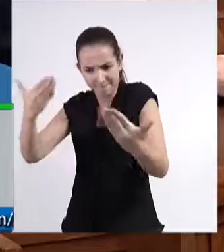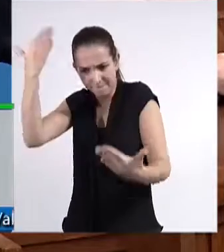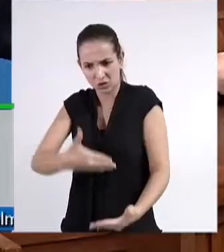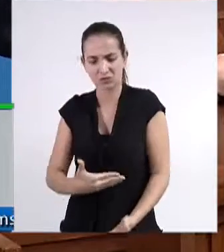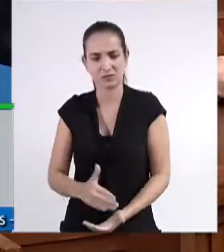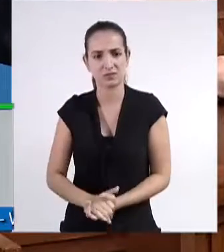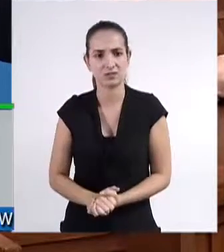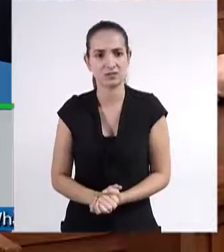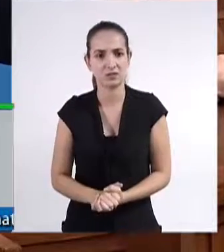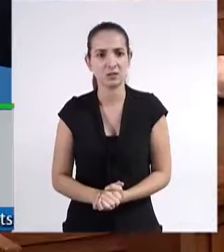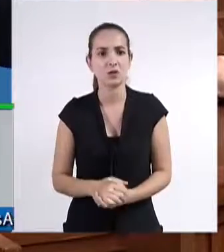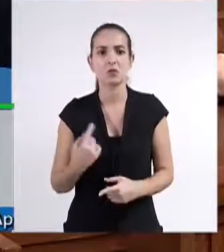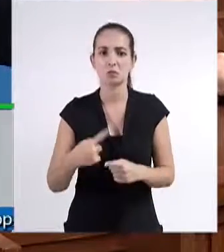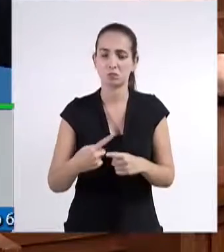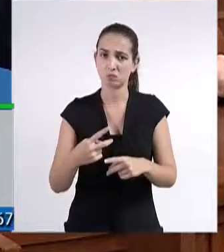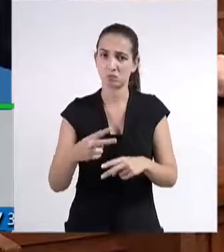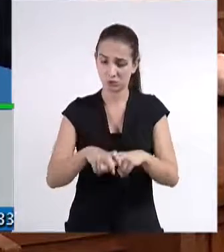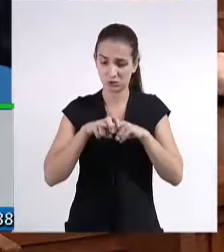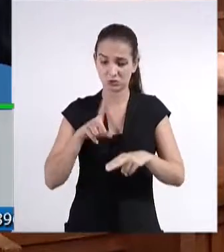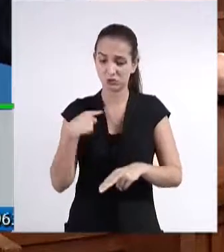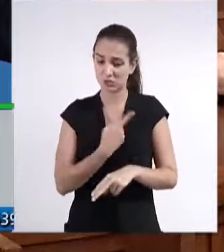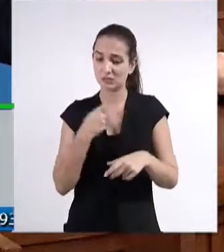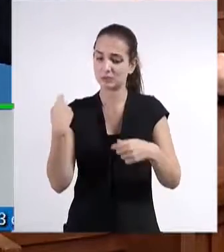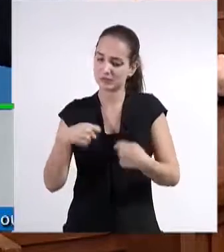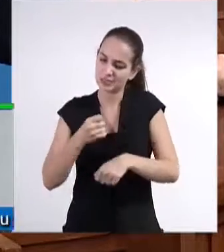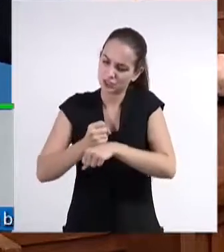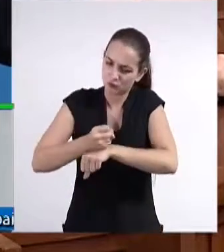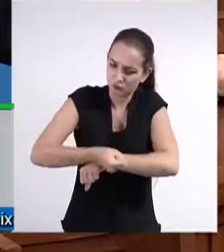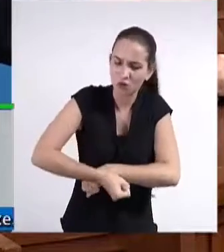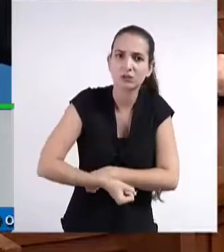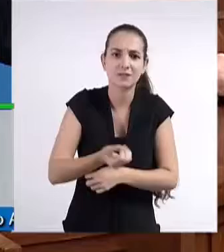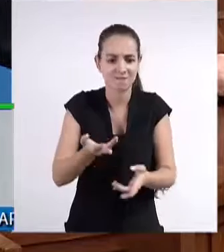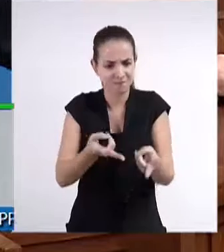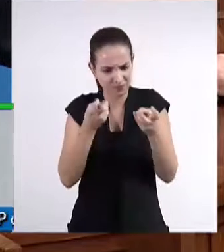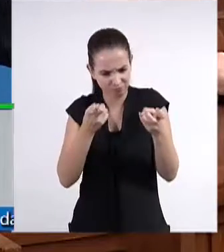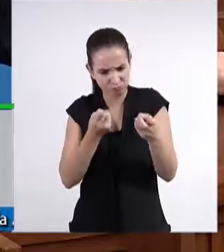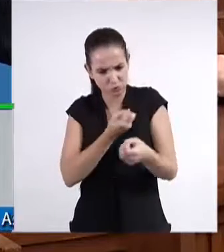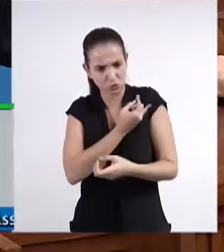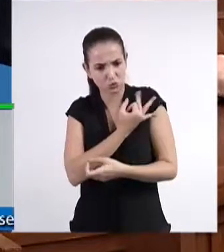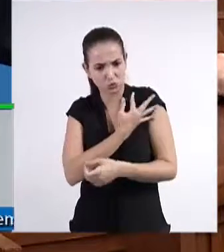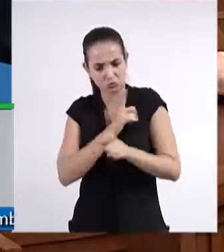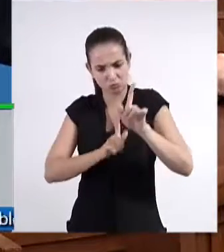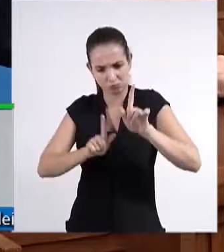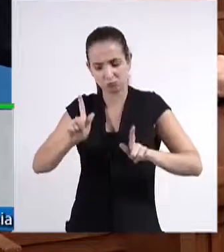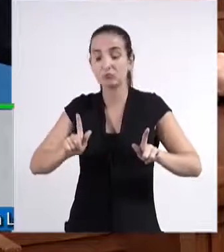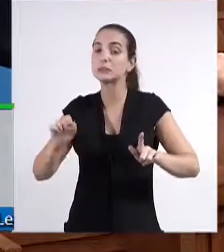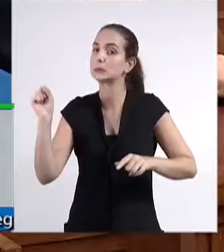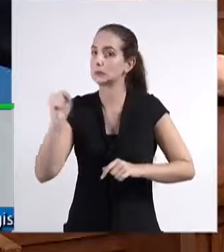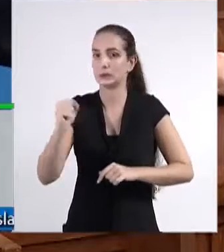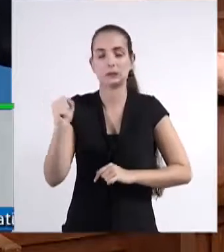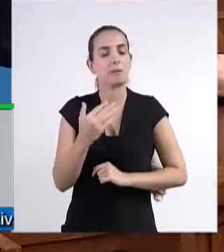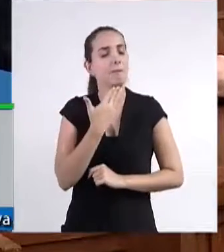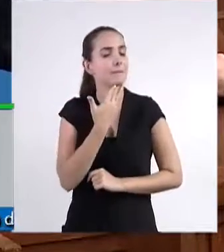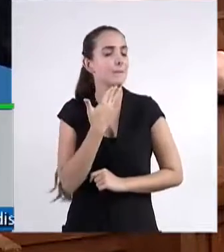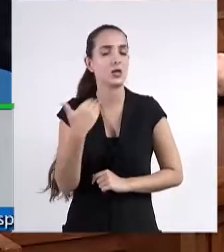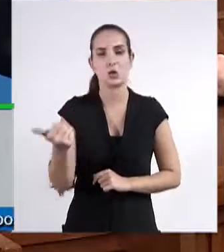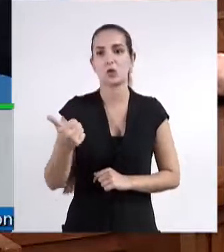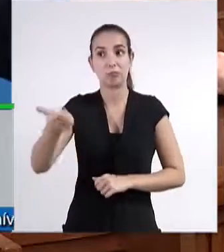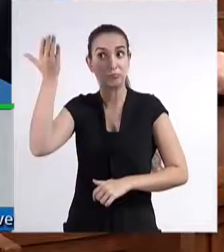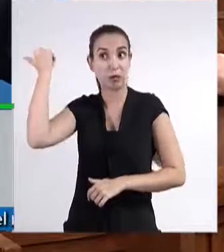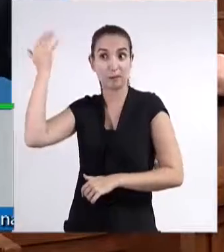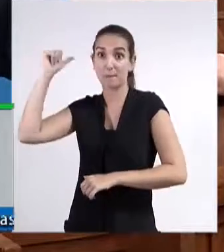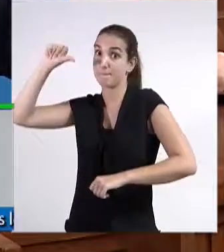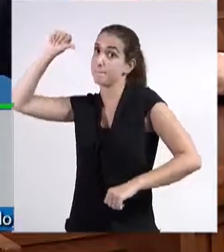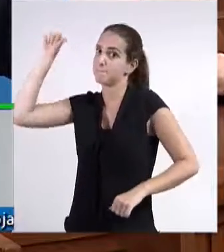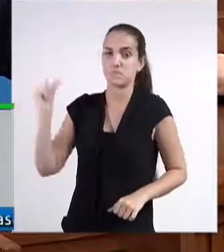que é importante nós debruçarmos sobre esses números. Evidente que melhorou. Essas condições já foram